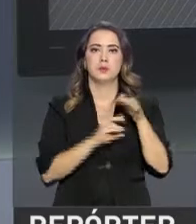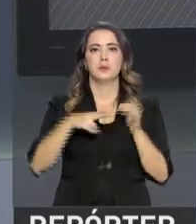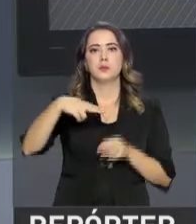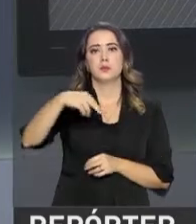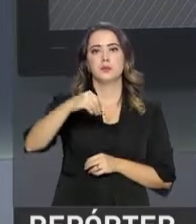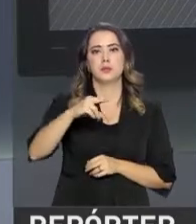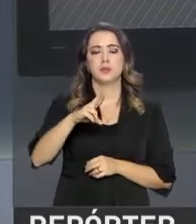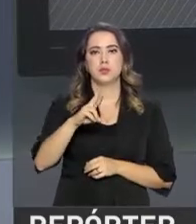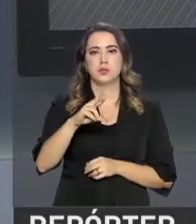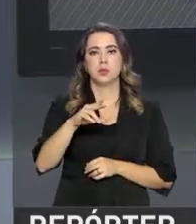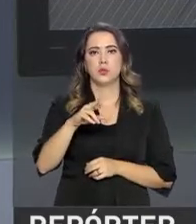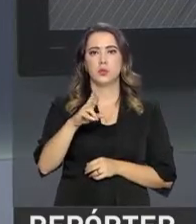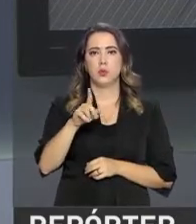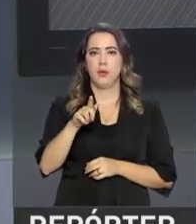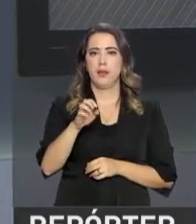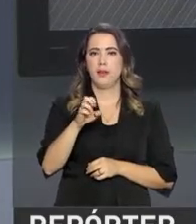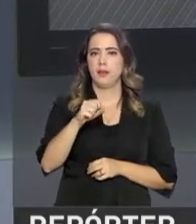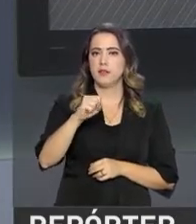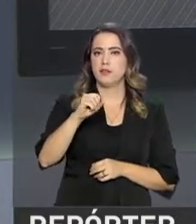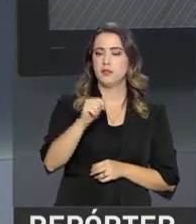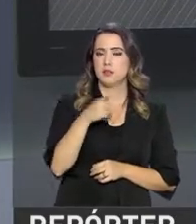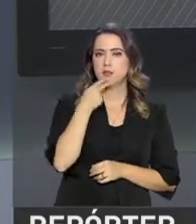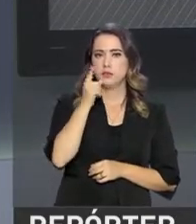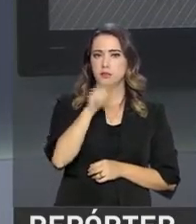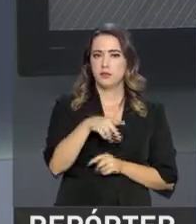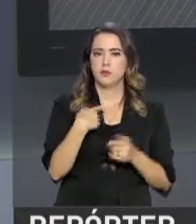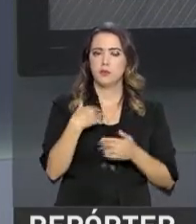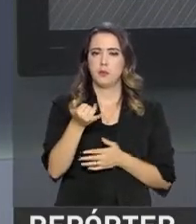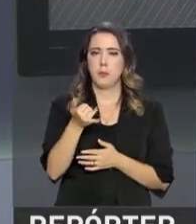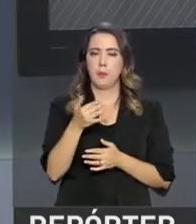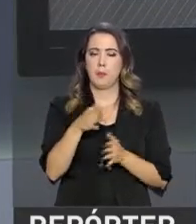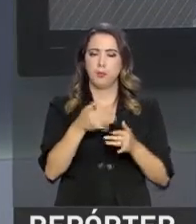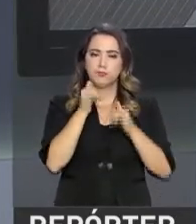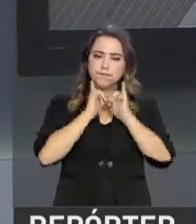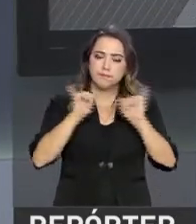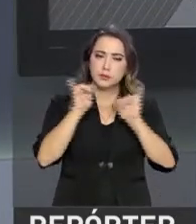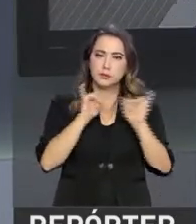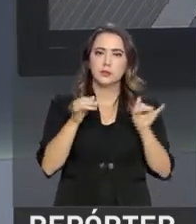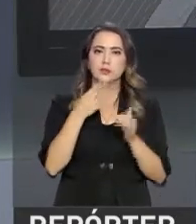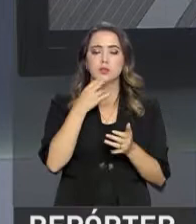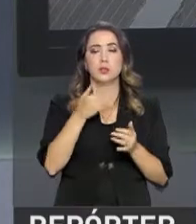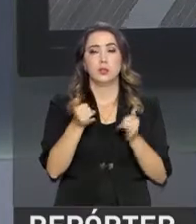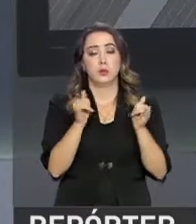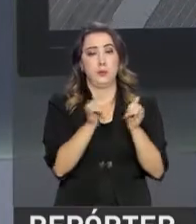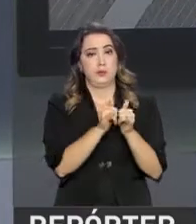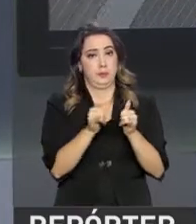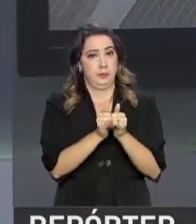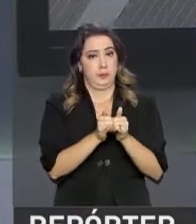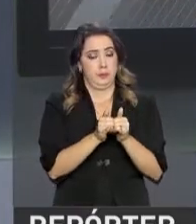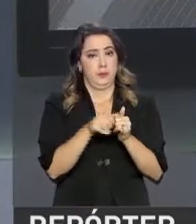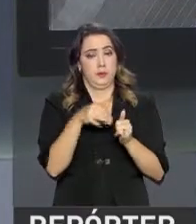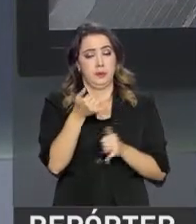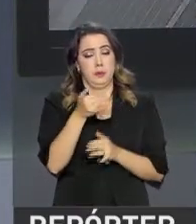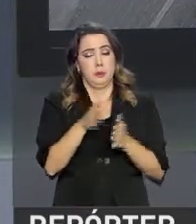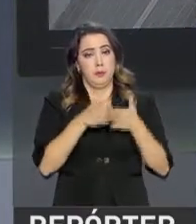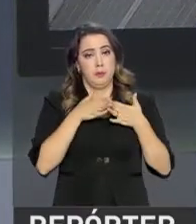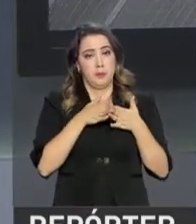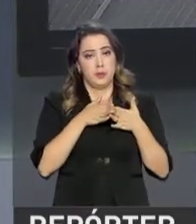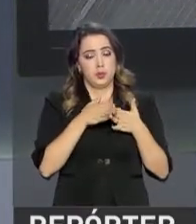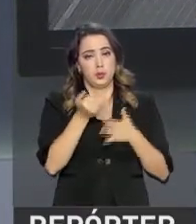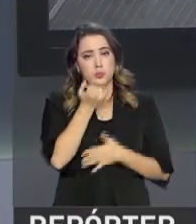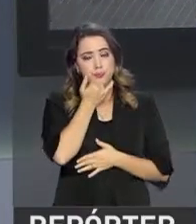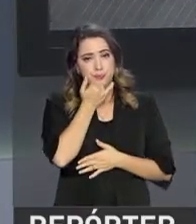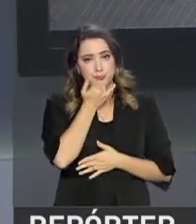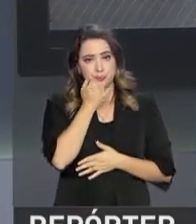Hydro, responsável pela Alunorte, publicou texto com um pedido de desculpas às comunidades, às autoridades e à sociedade